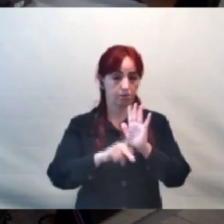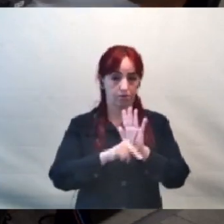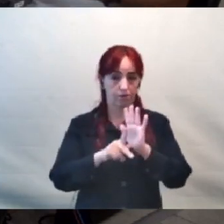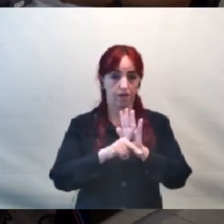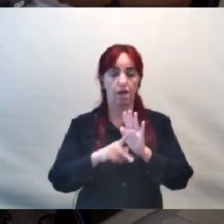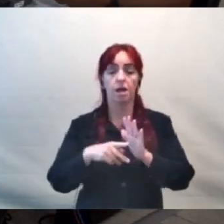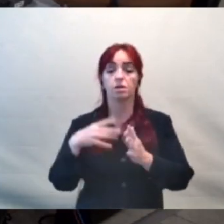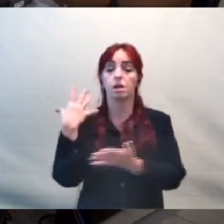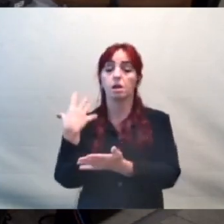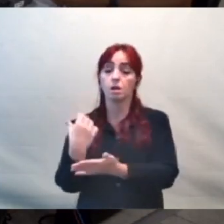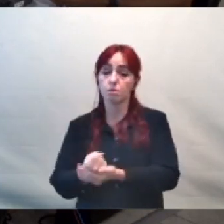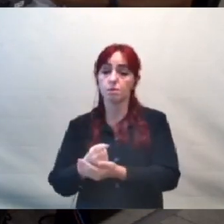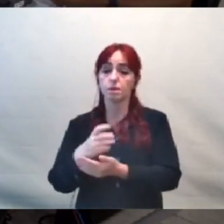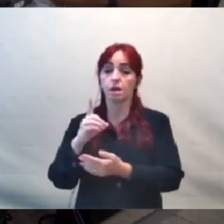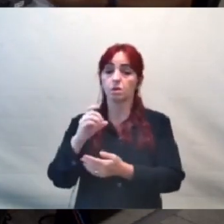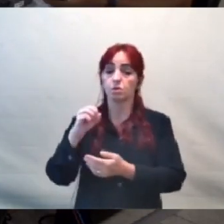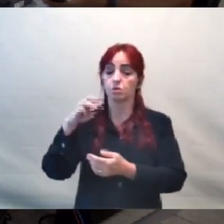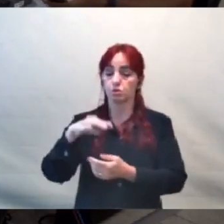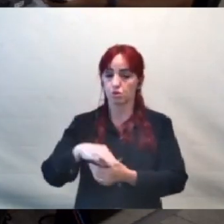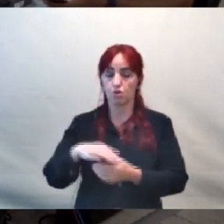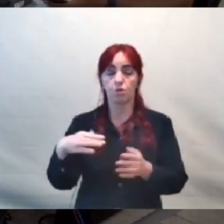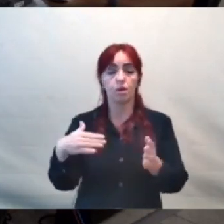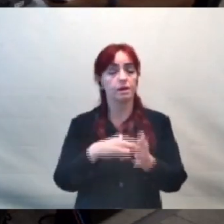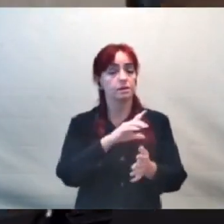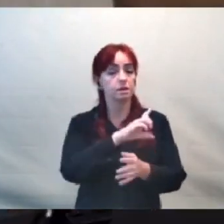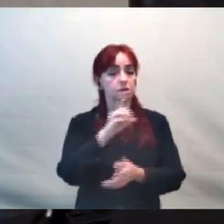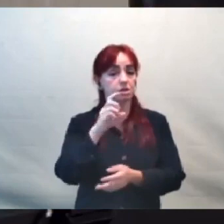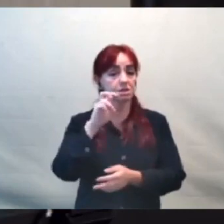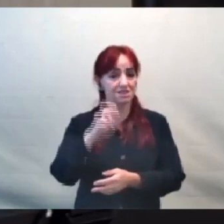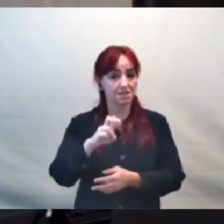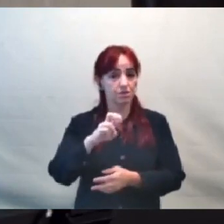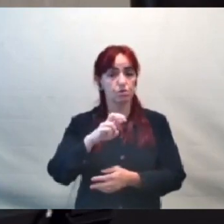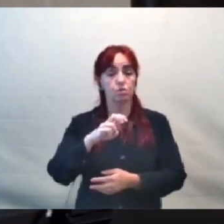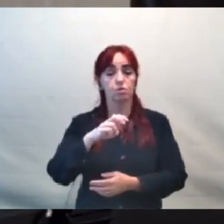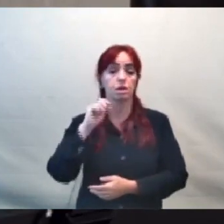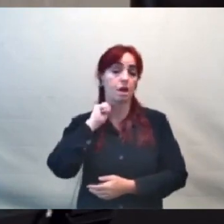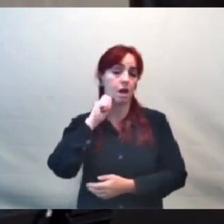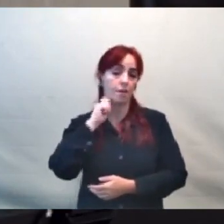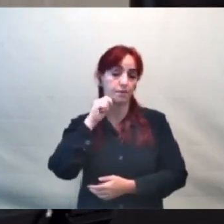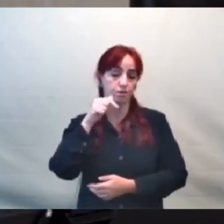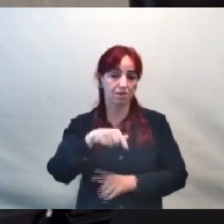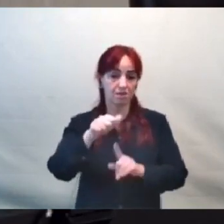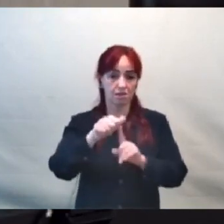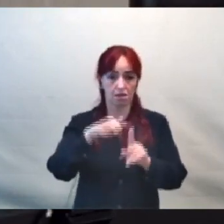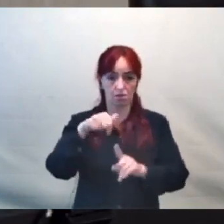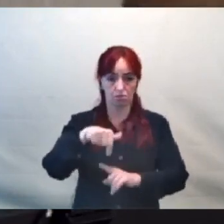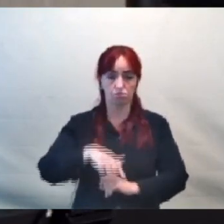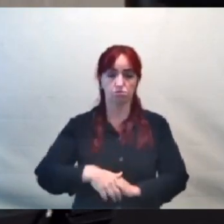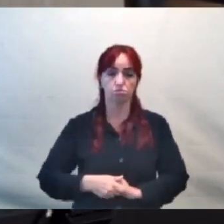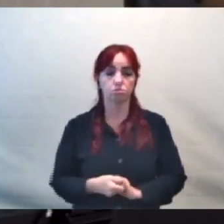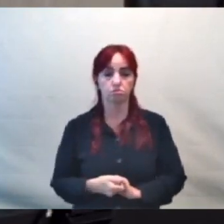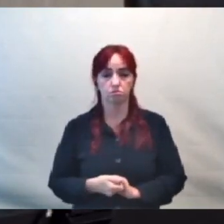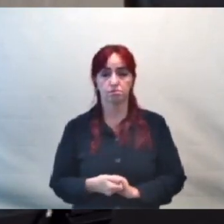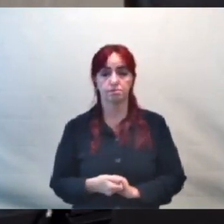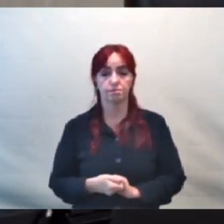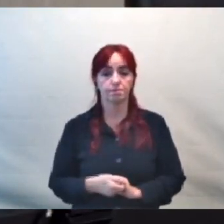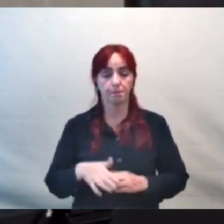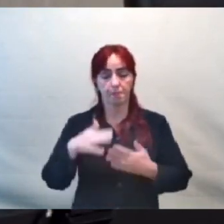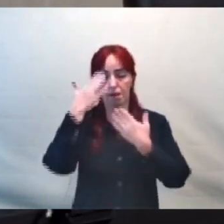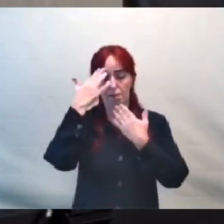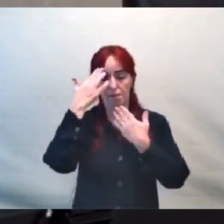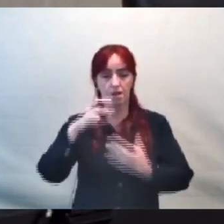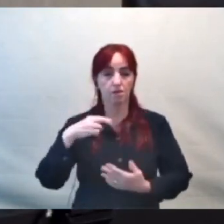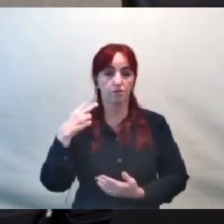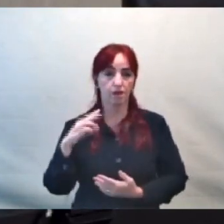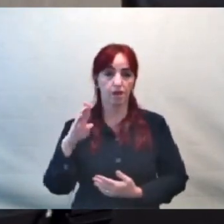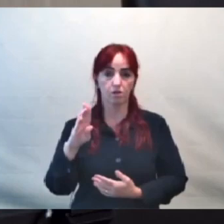como lei até o dia 5 de abril desse ano. Obrigado. Obrigado você, vereador Bruno Pedralva.